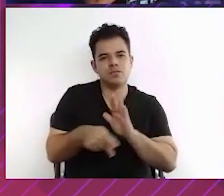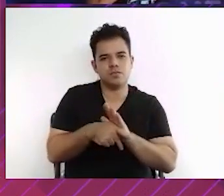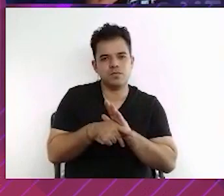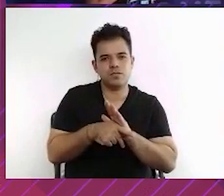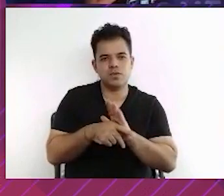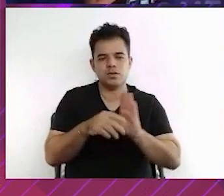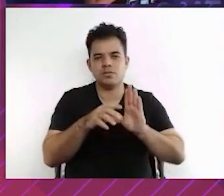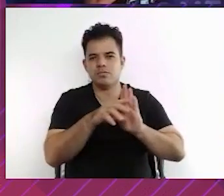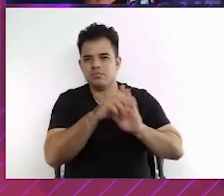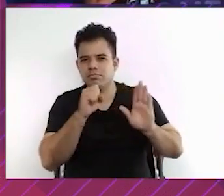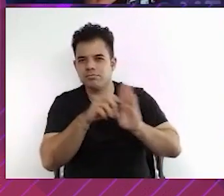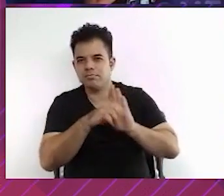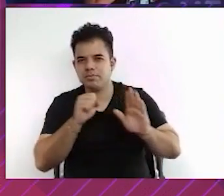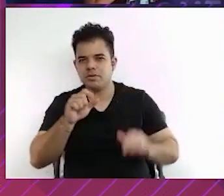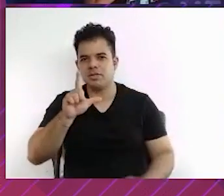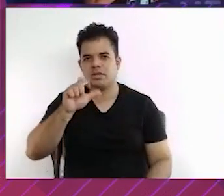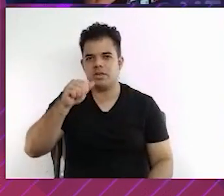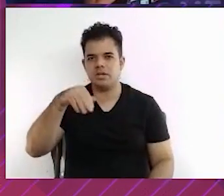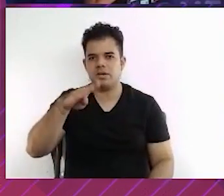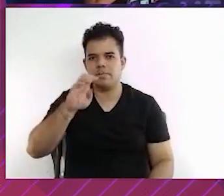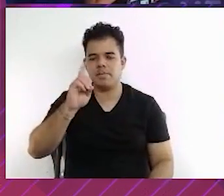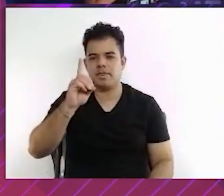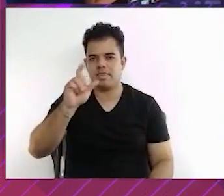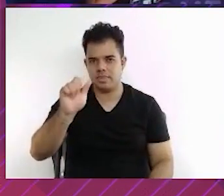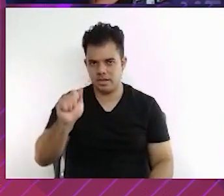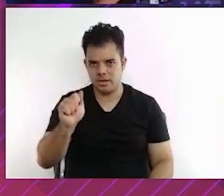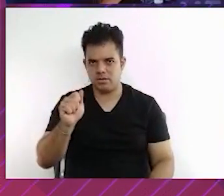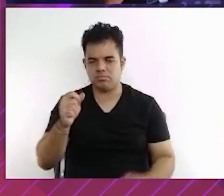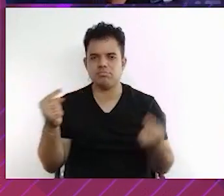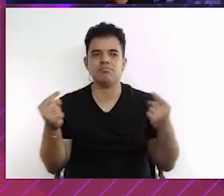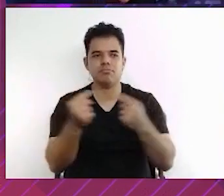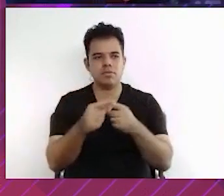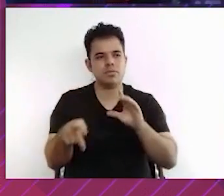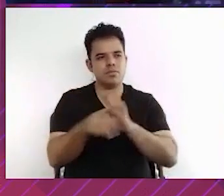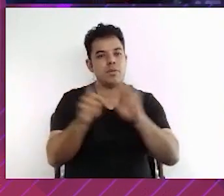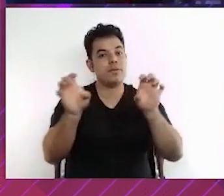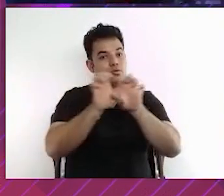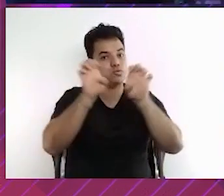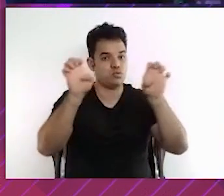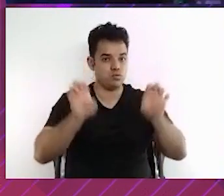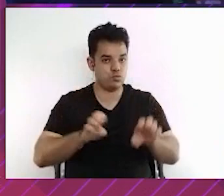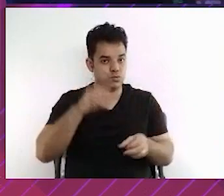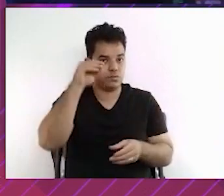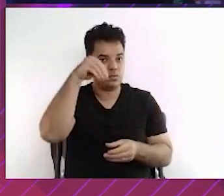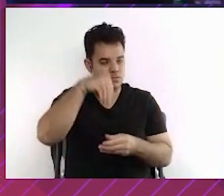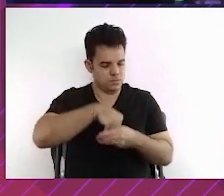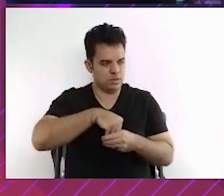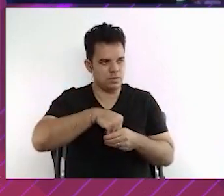Lambda. Essa é a estrutura básica do nosso modelo de previsão de demanda.